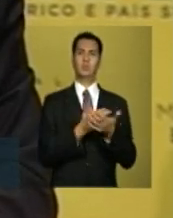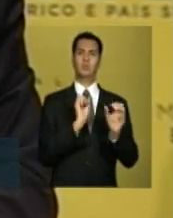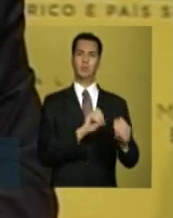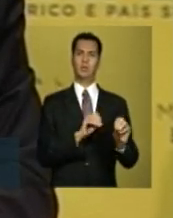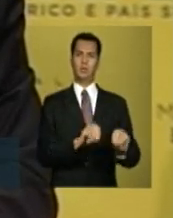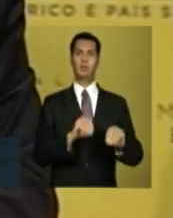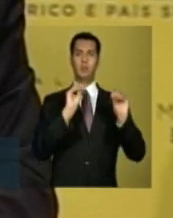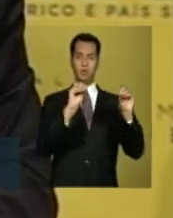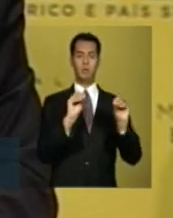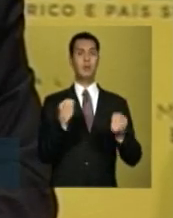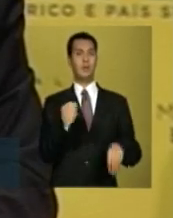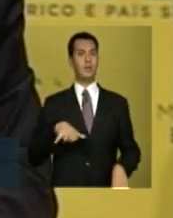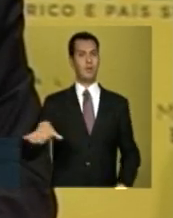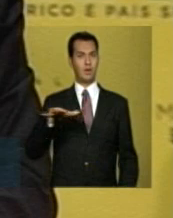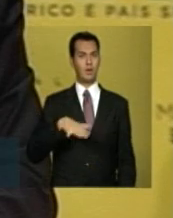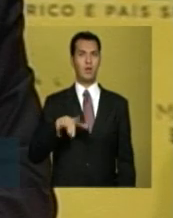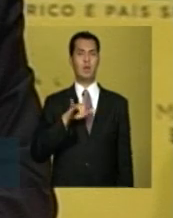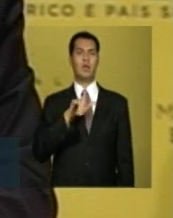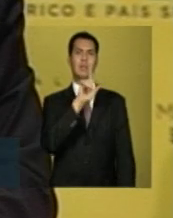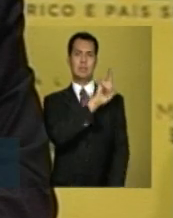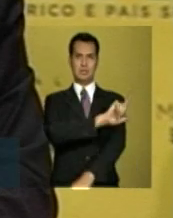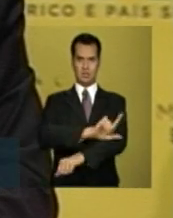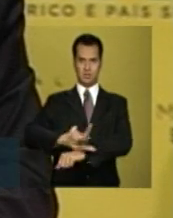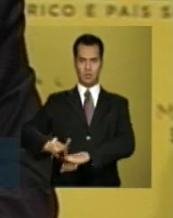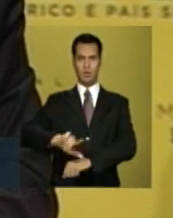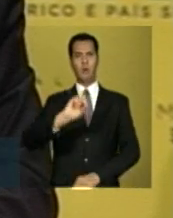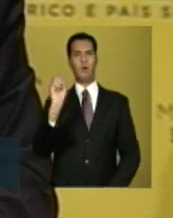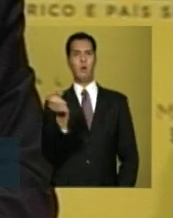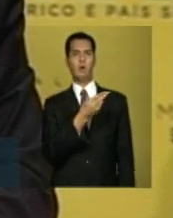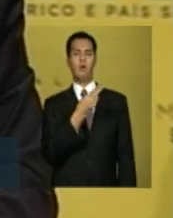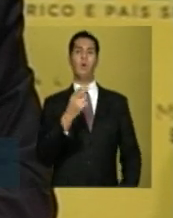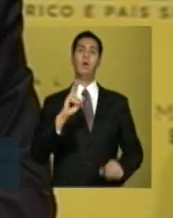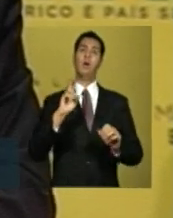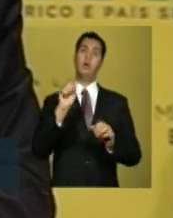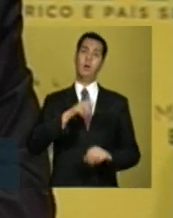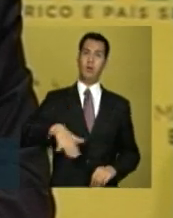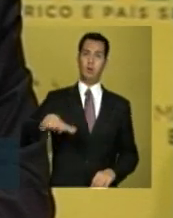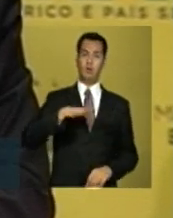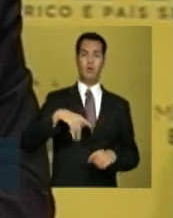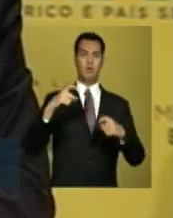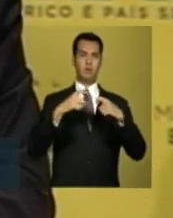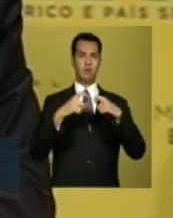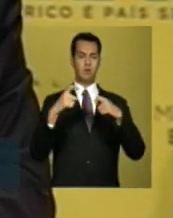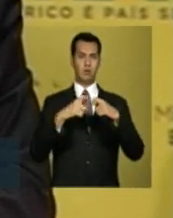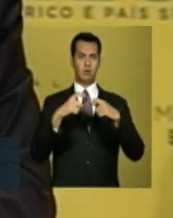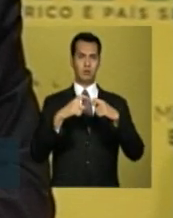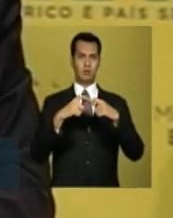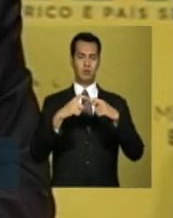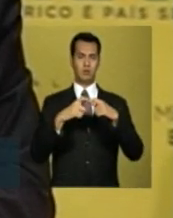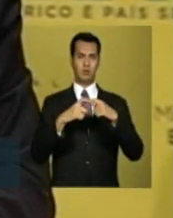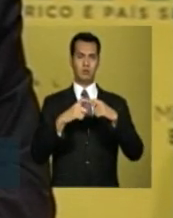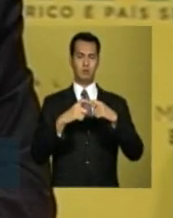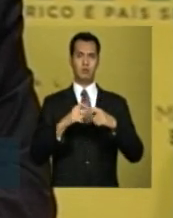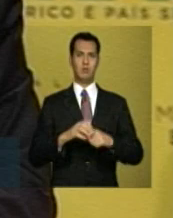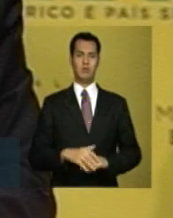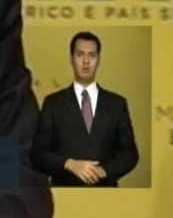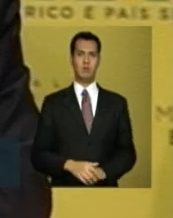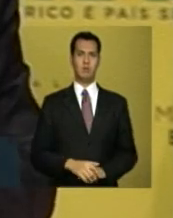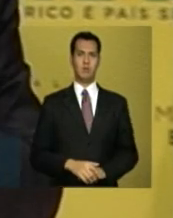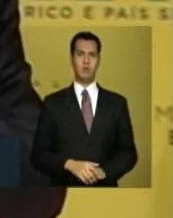medicina e licenciatura eh para medicina e licenciatura